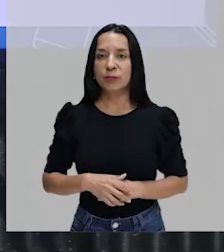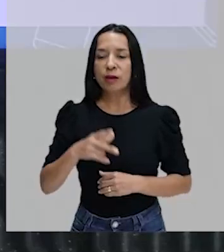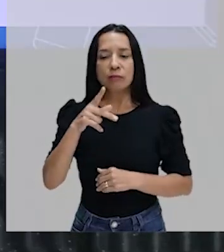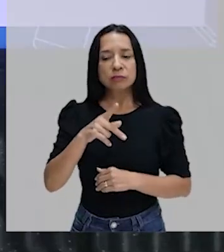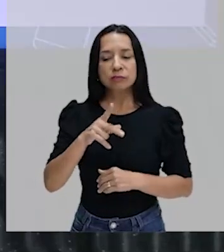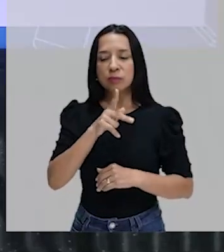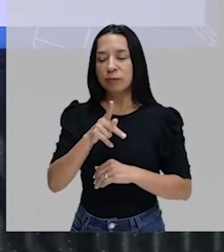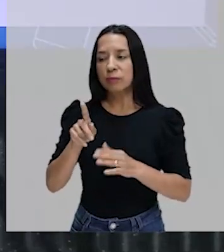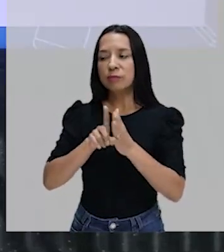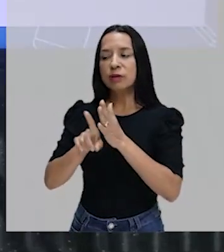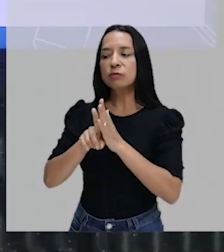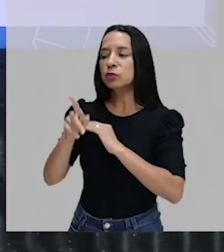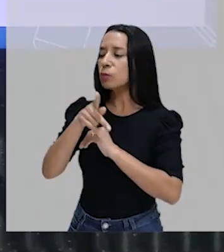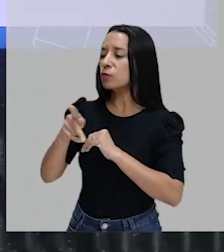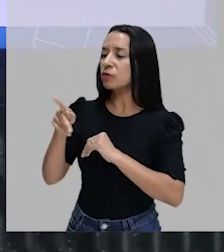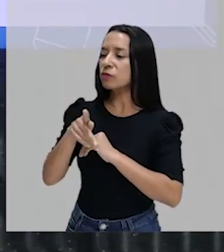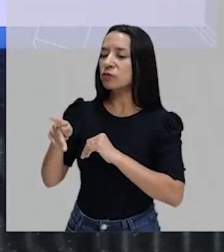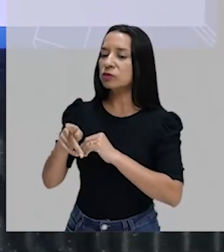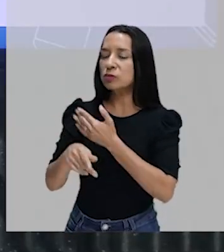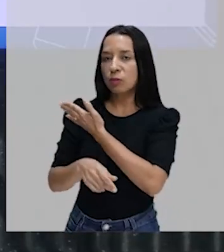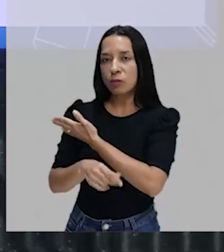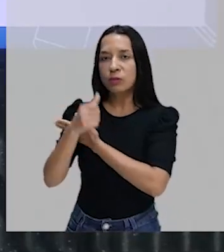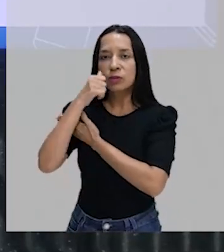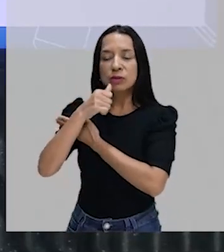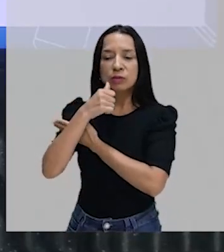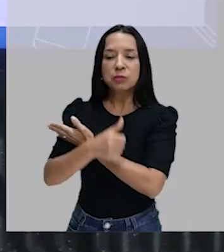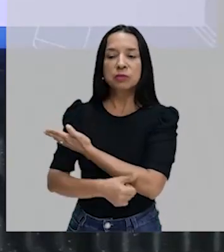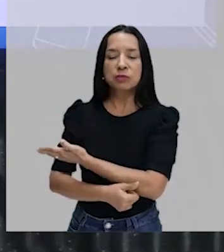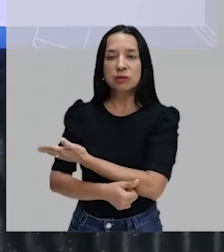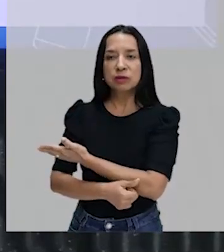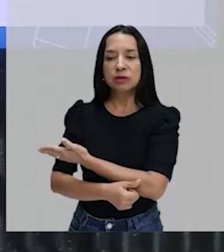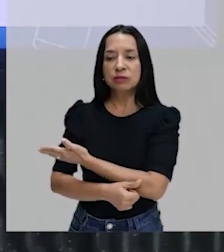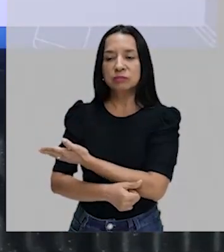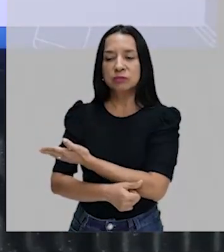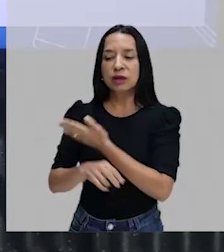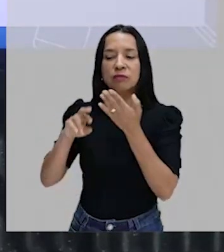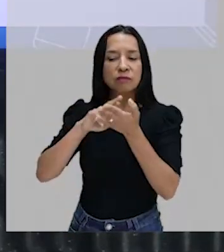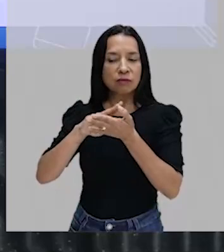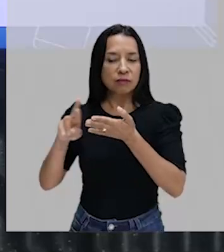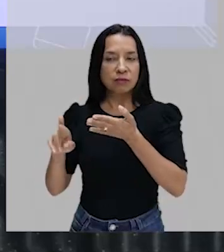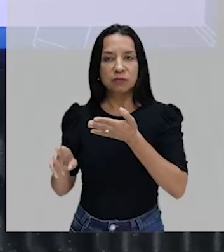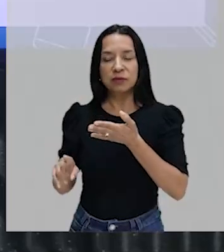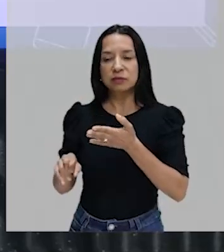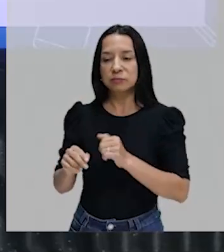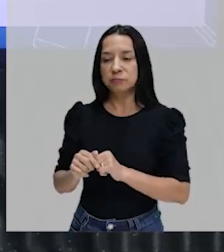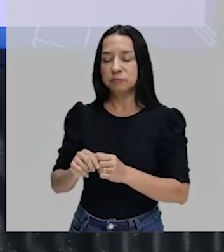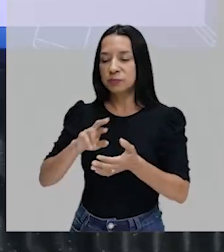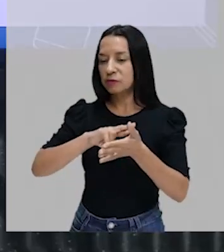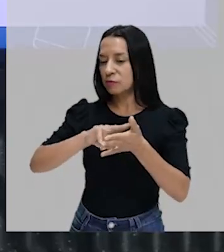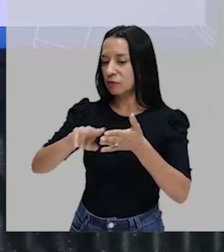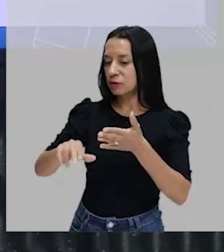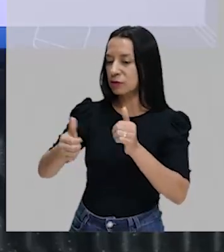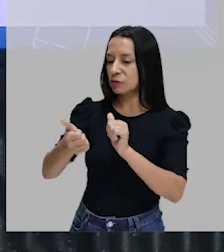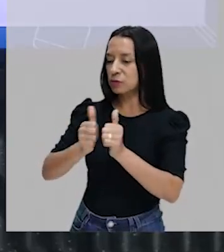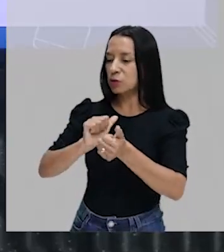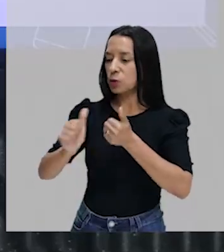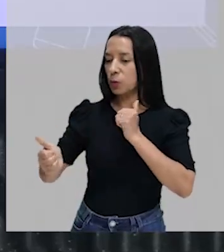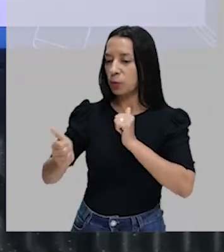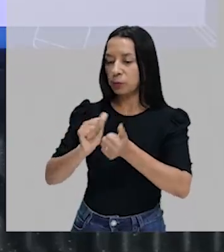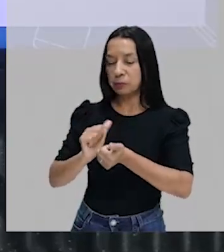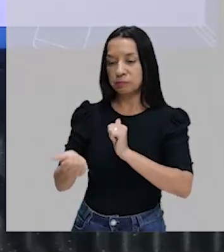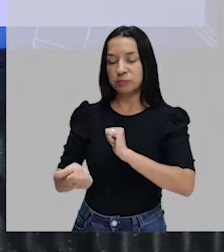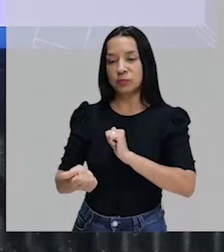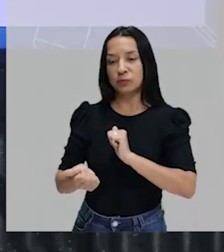Professor Rebeca Andrade, quais são, por exemplo, mas aí varia, as capacidades físicas, elas variam de esporte para